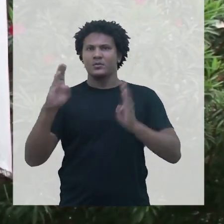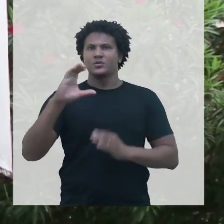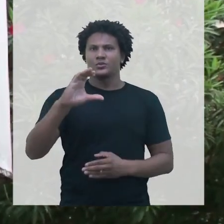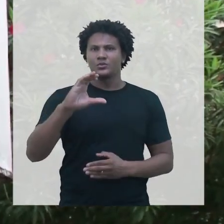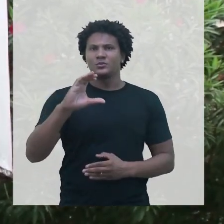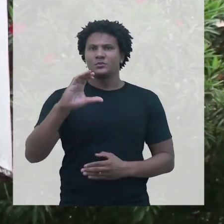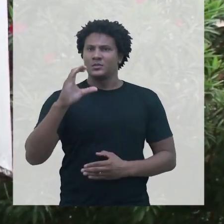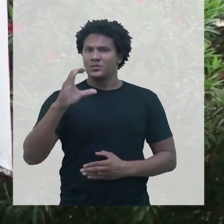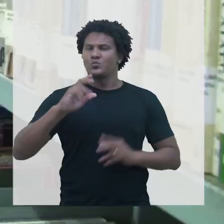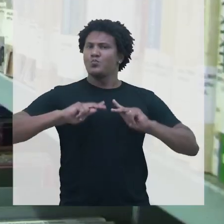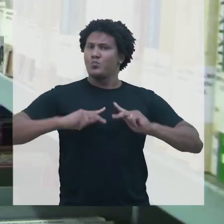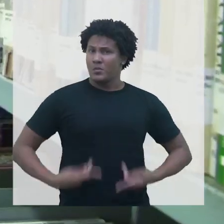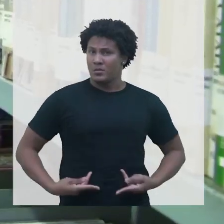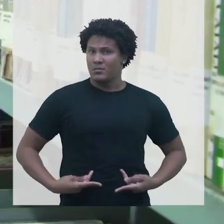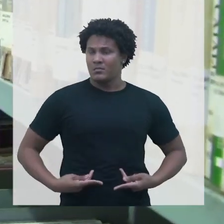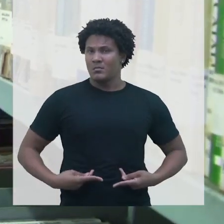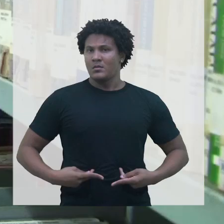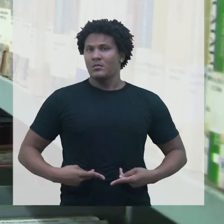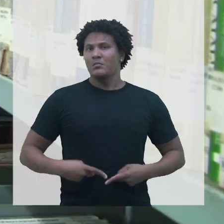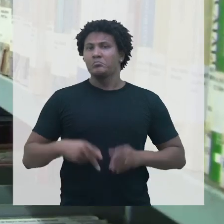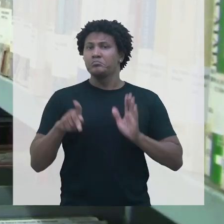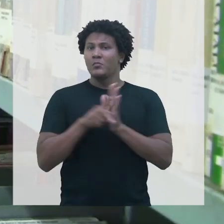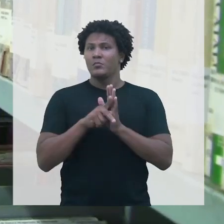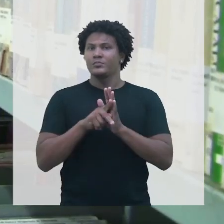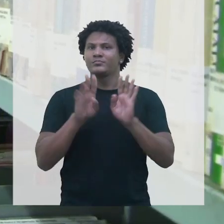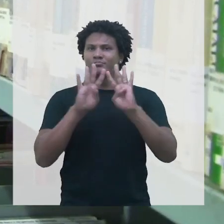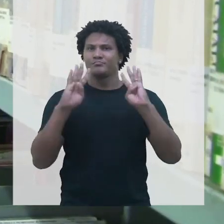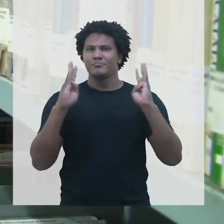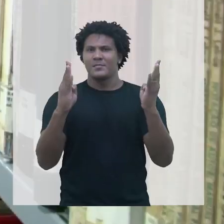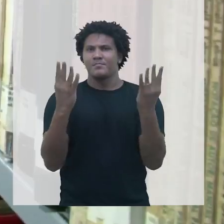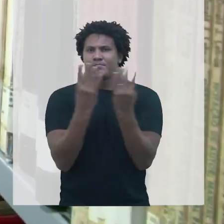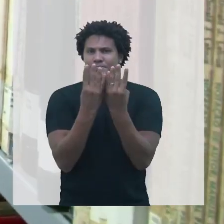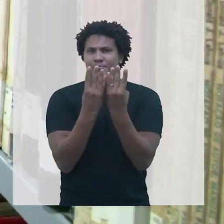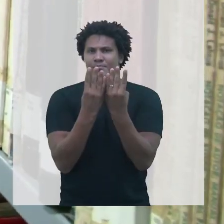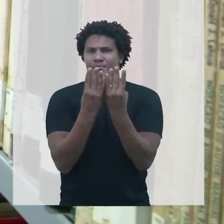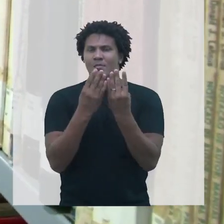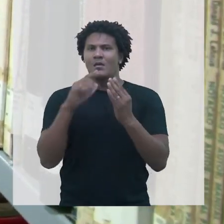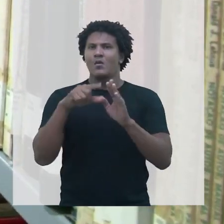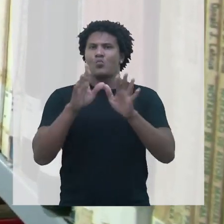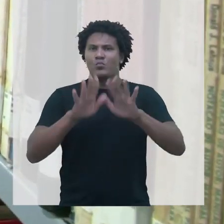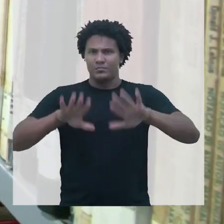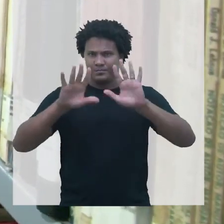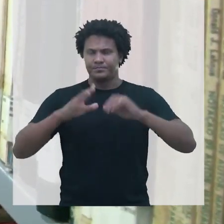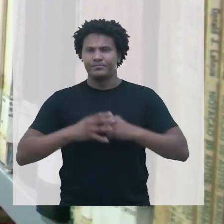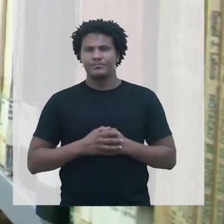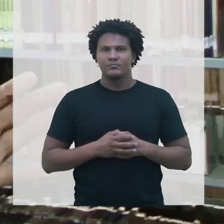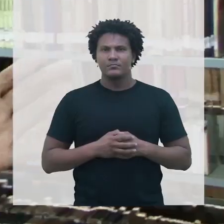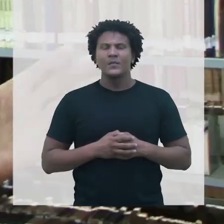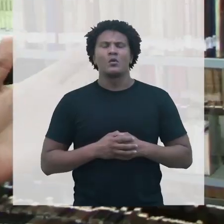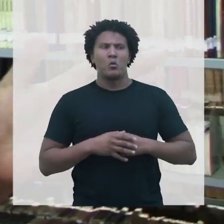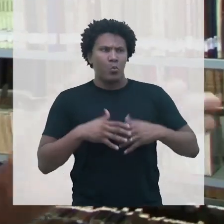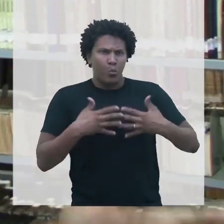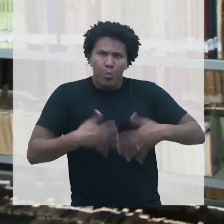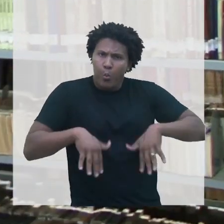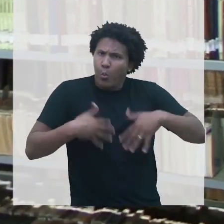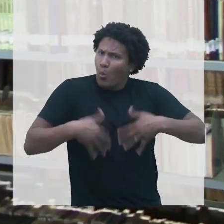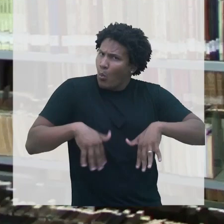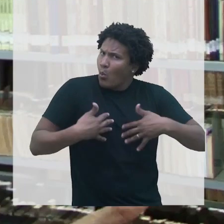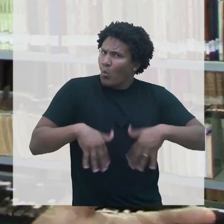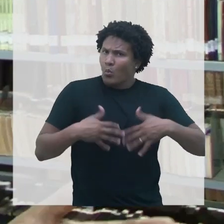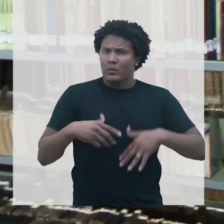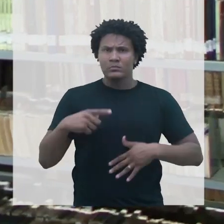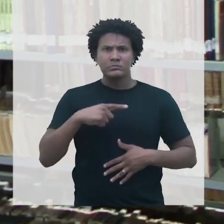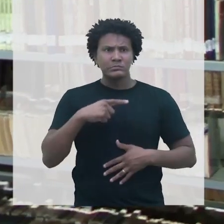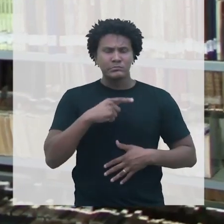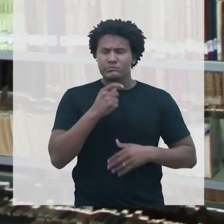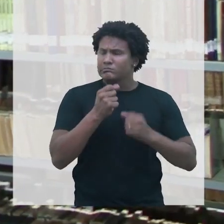da UFC no Benfica. E quem acaba de chegar à universidade fica mesmo de queixo caído. É gigantesco esse local,